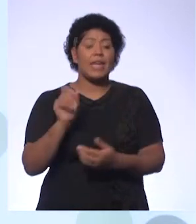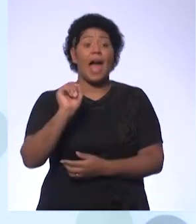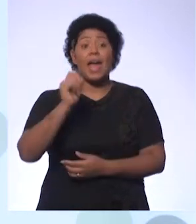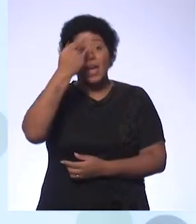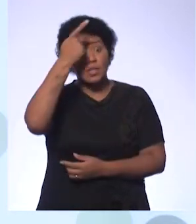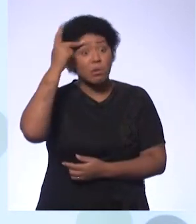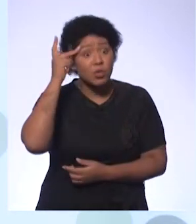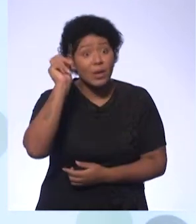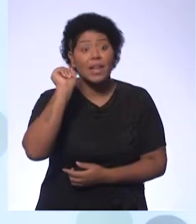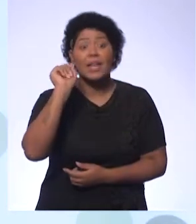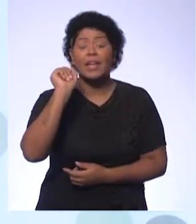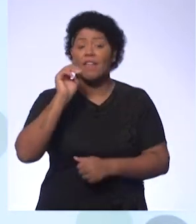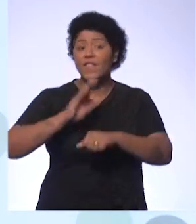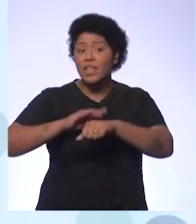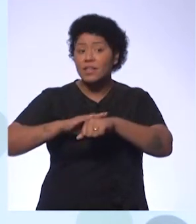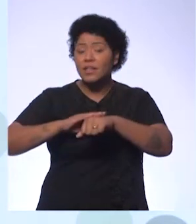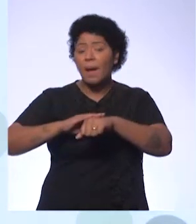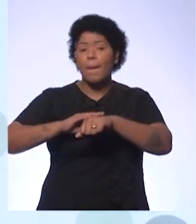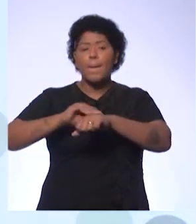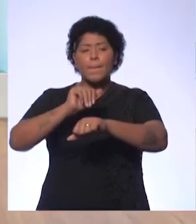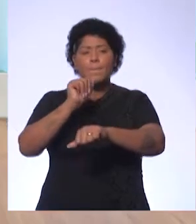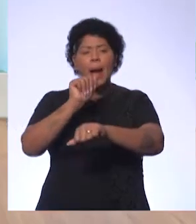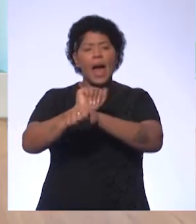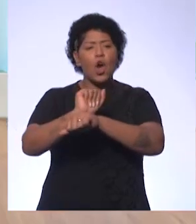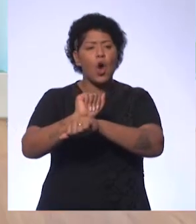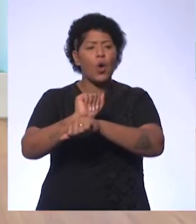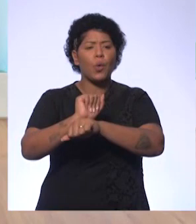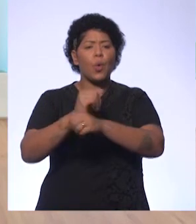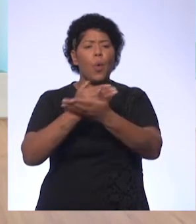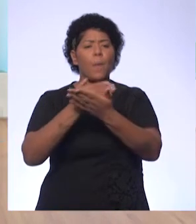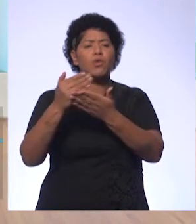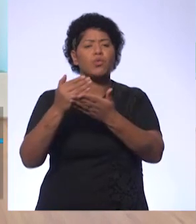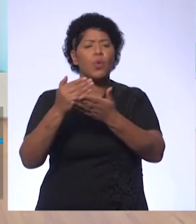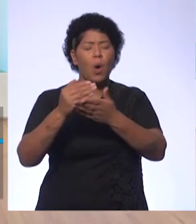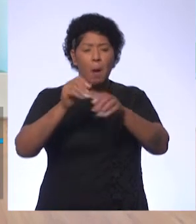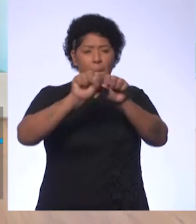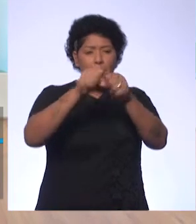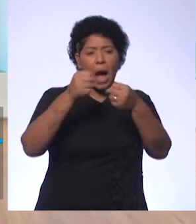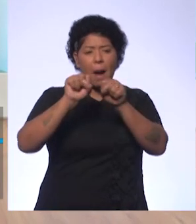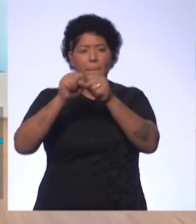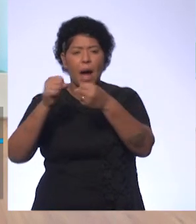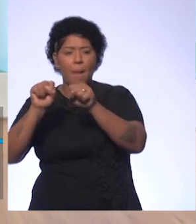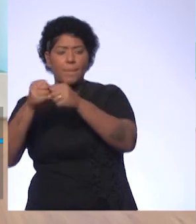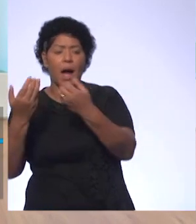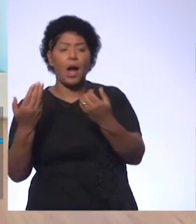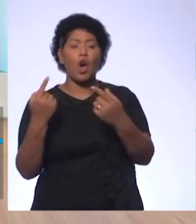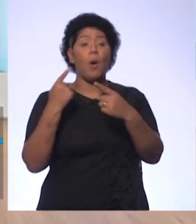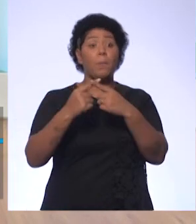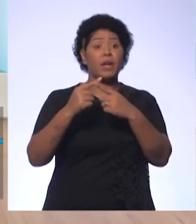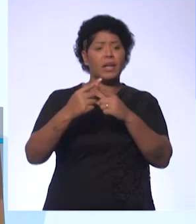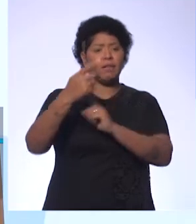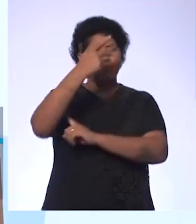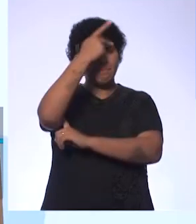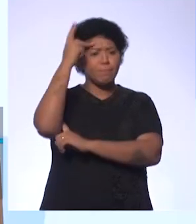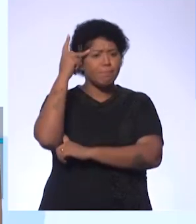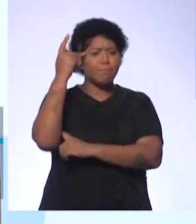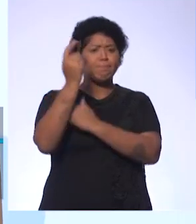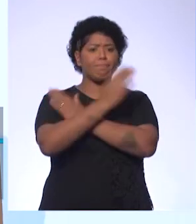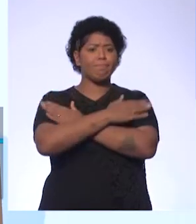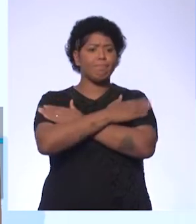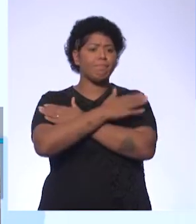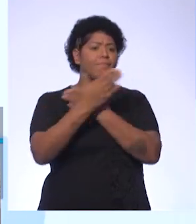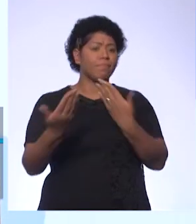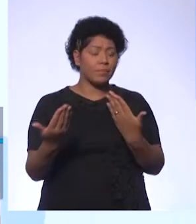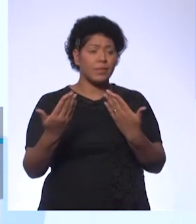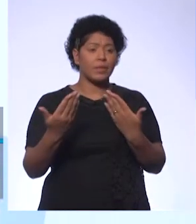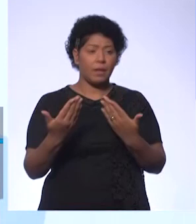sendo produzido. Por outro lado, nós temos aí muitas pessoas desempregadas, né? E o ponto, né,